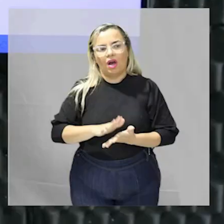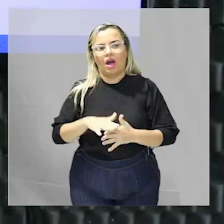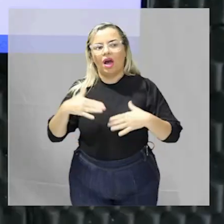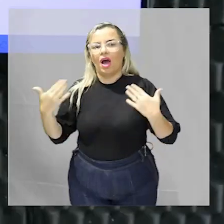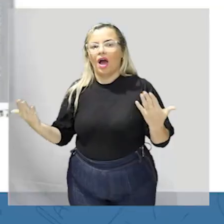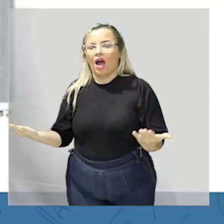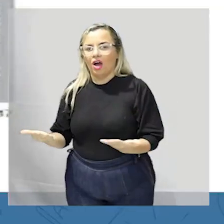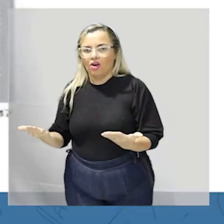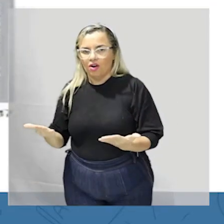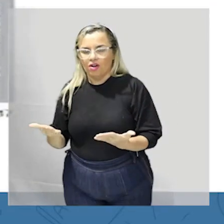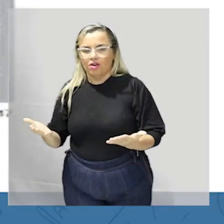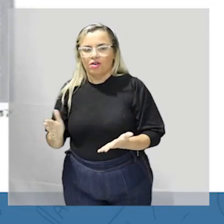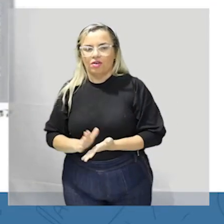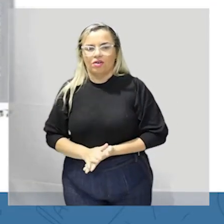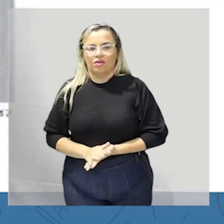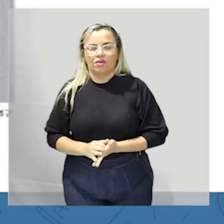eu